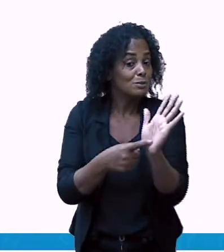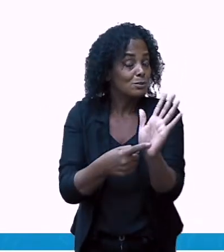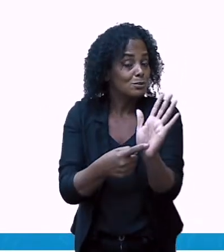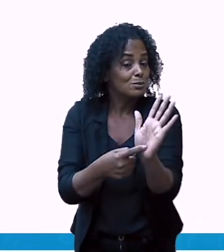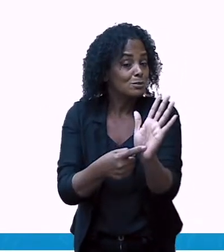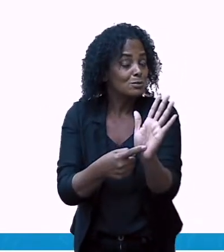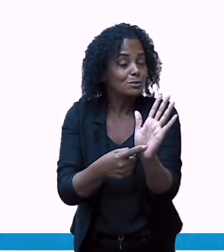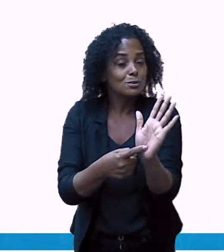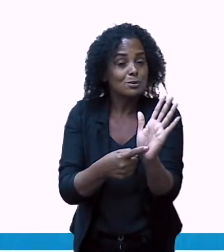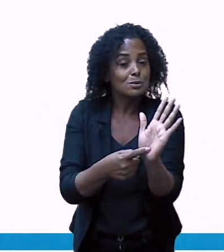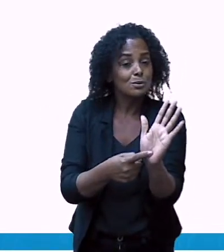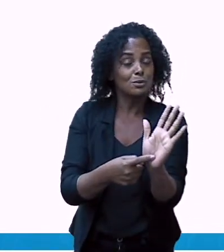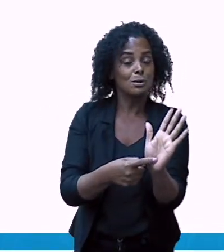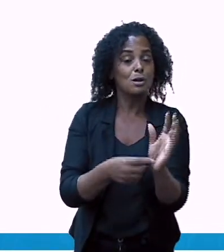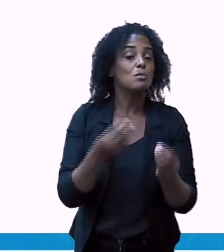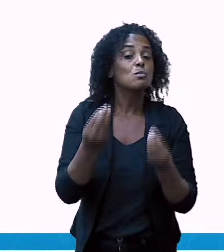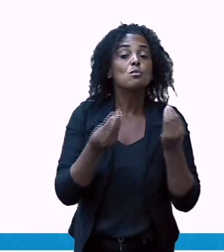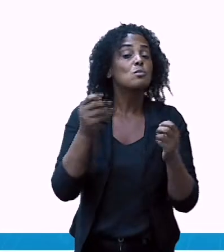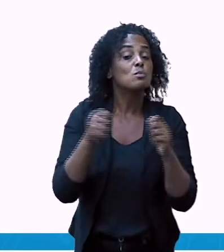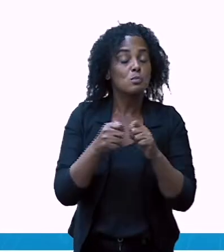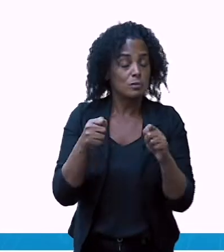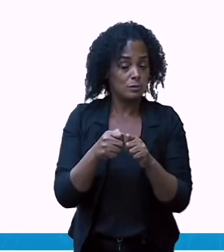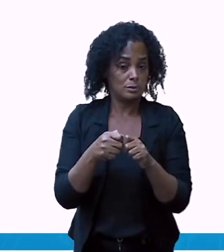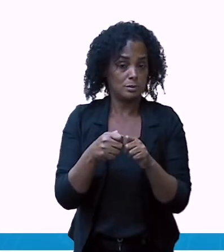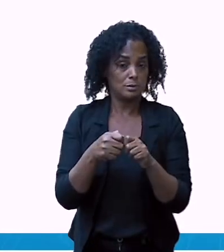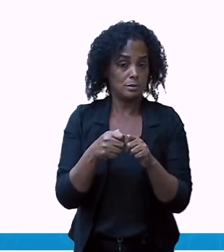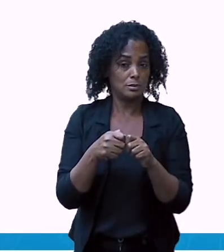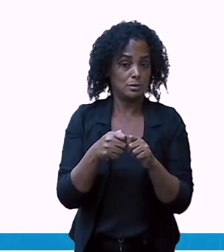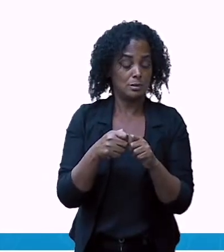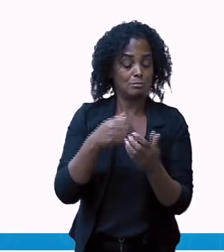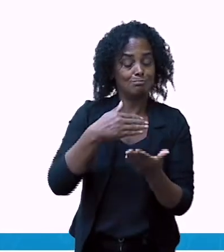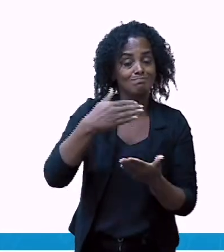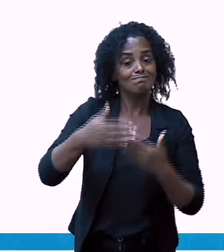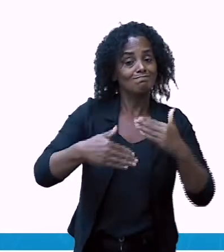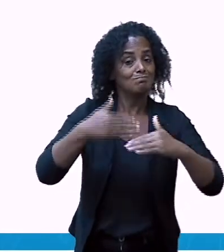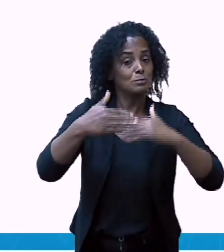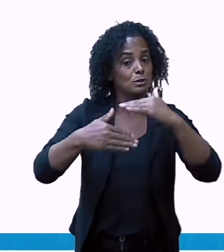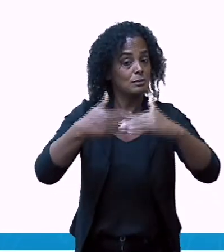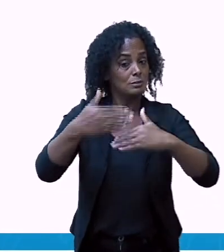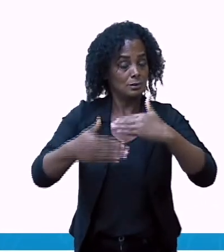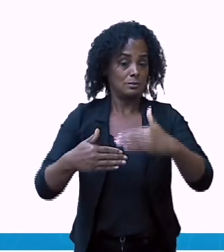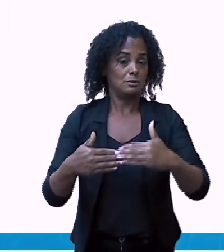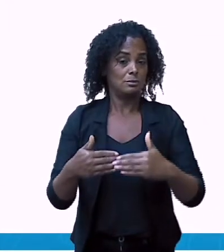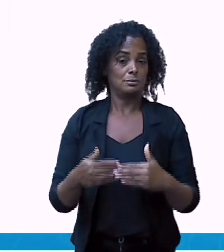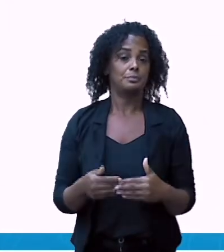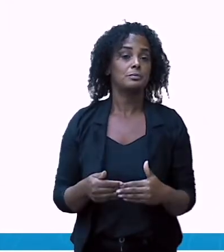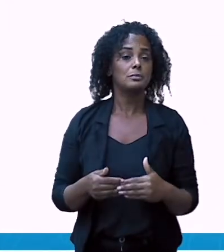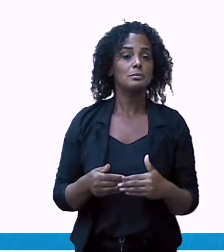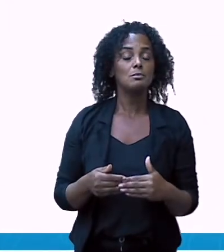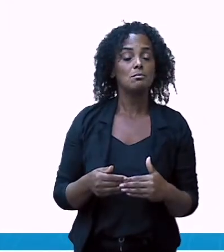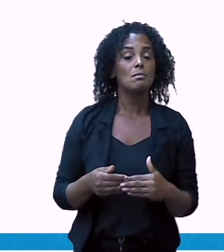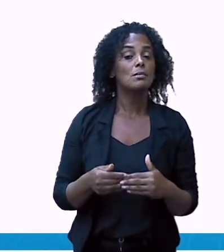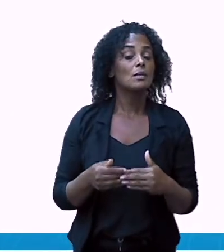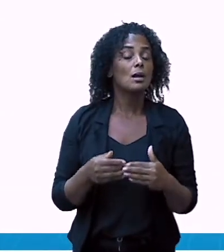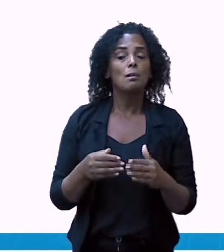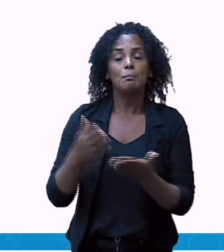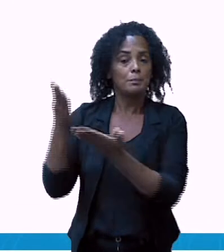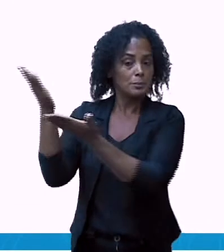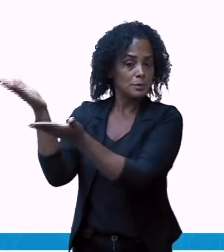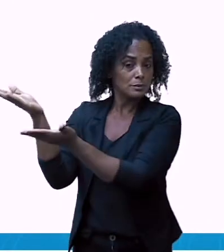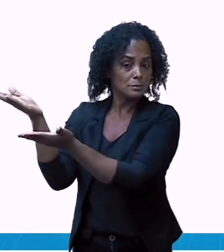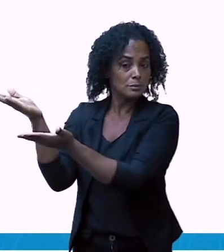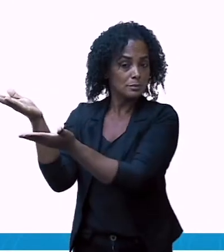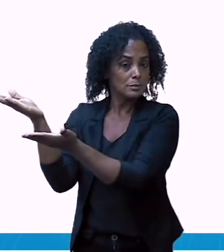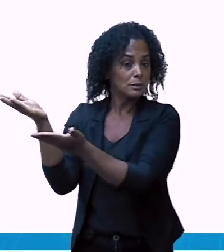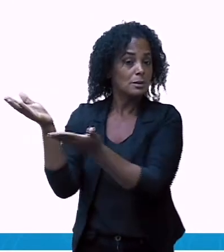essa mesma expressão seguindo o passo a passo para resolvê-la. Bom, então olha só,